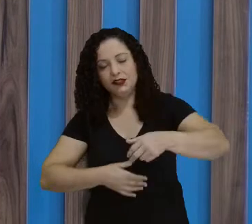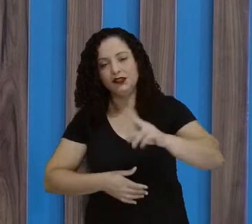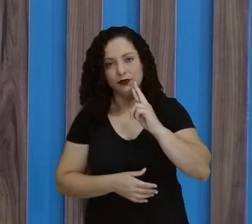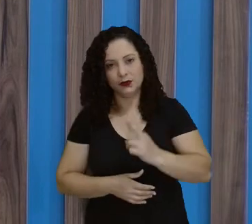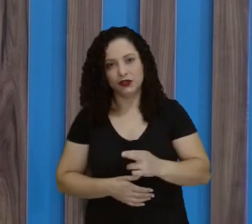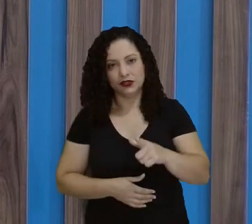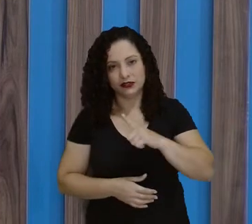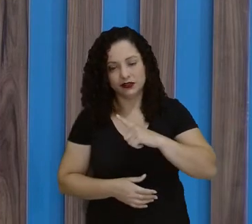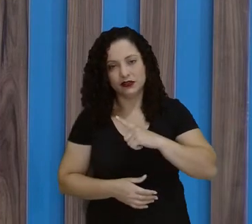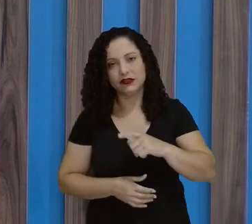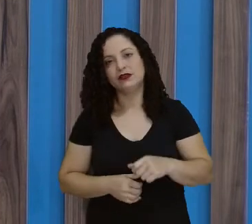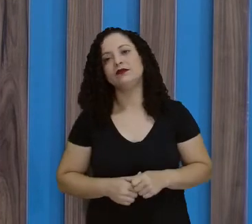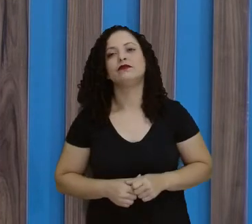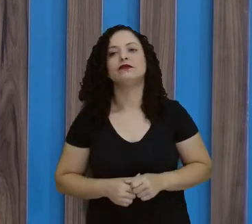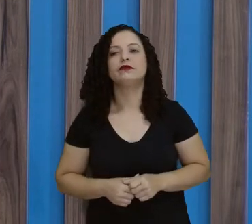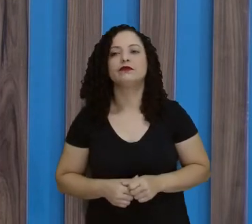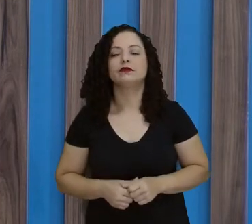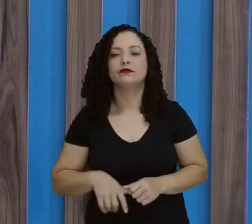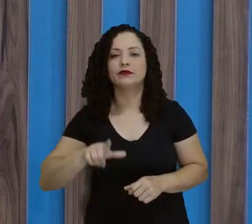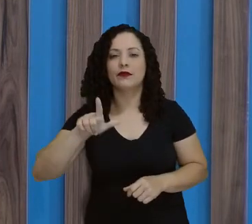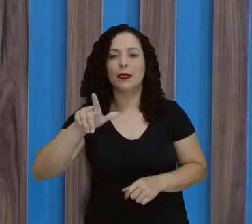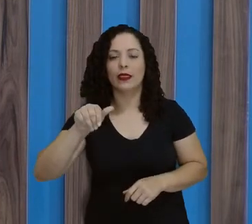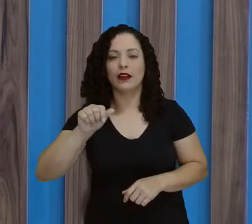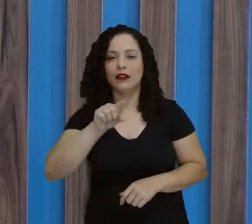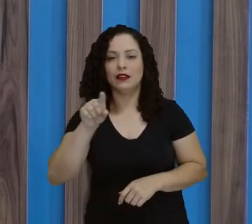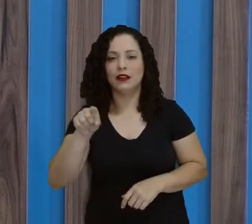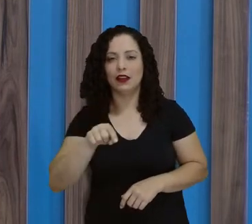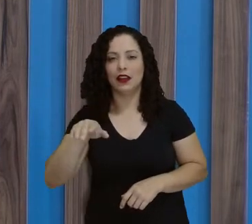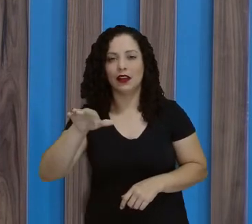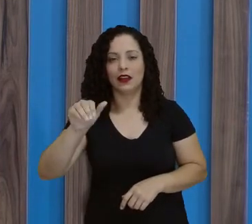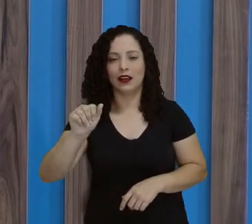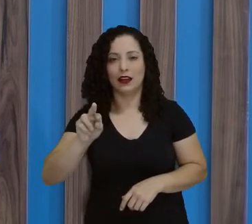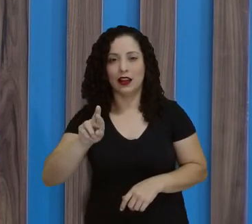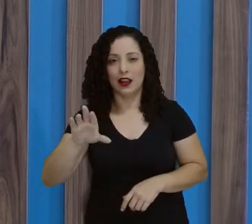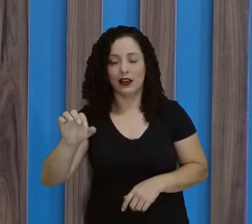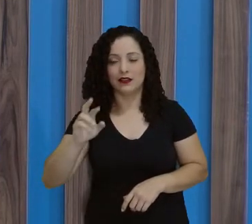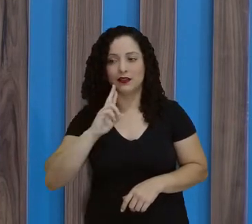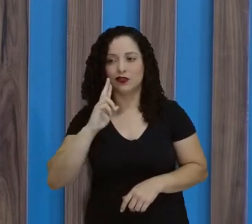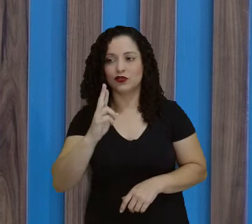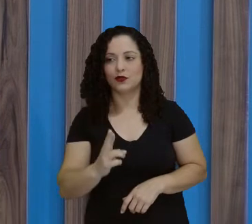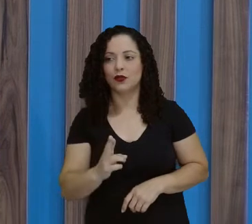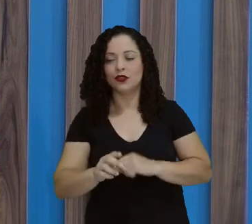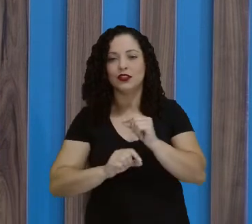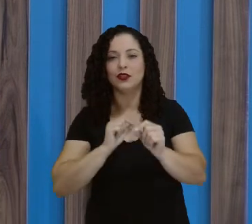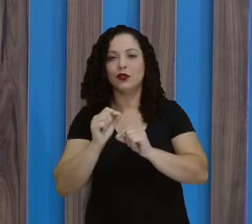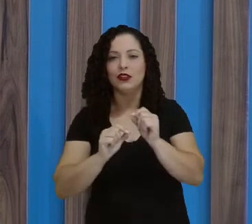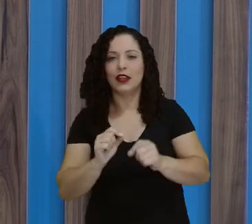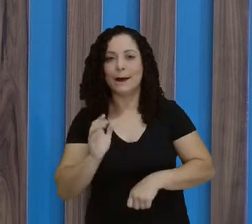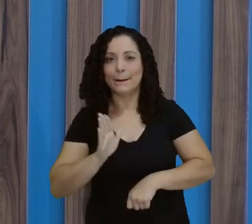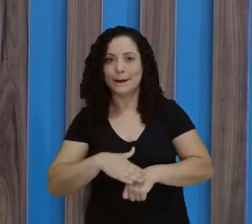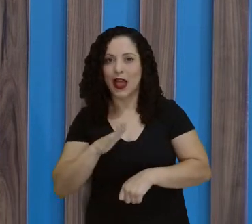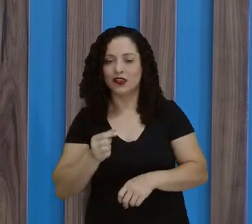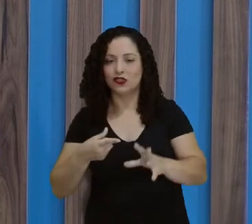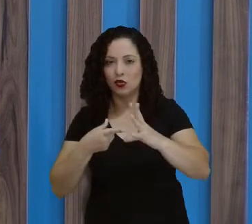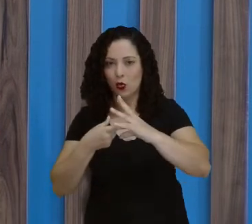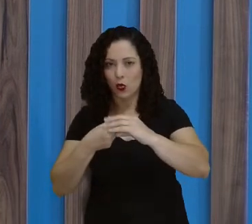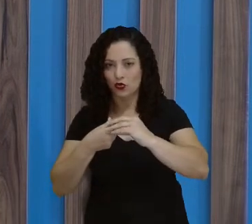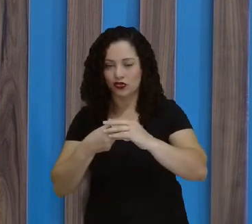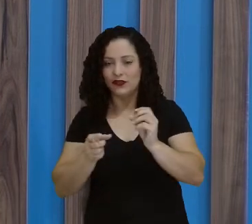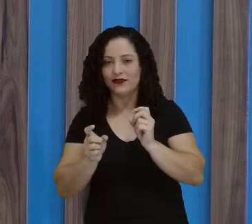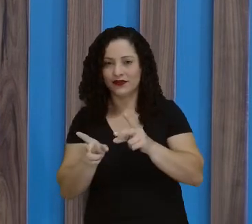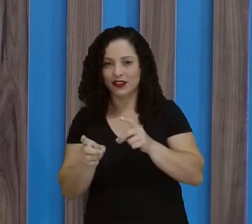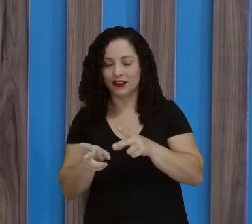sim. É, o Lázaro tinha colocado aqui que era mais, vende mais coxinhas. Sim, né? Sim. E